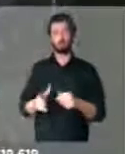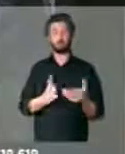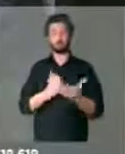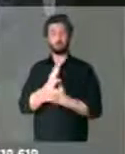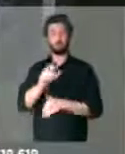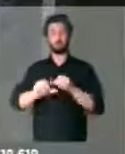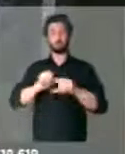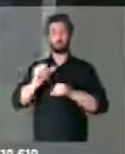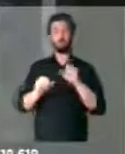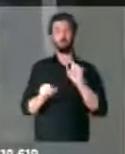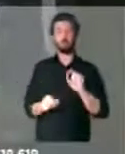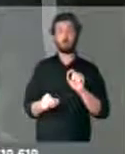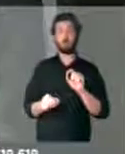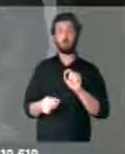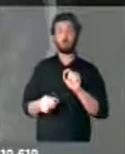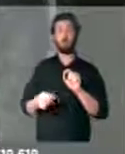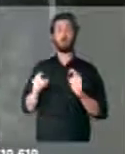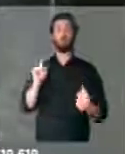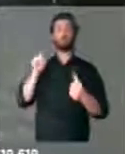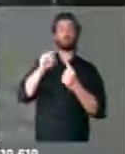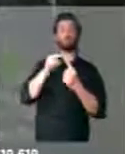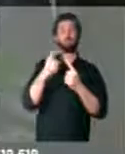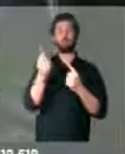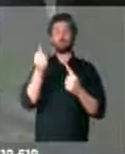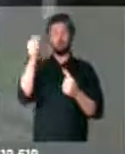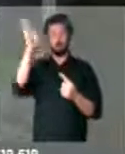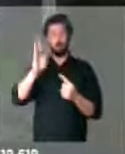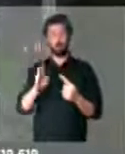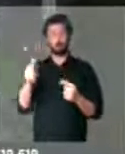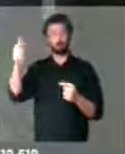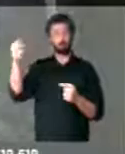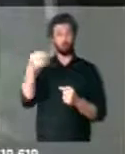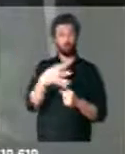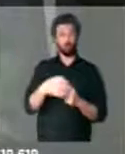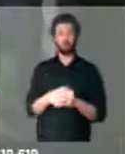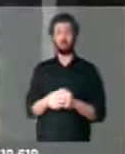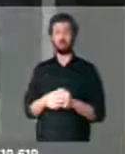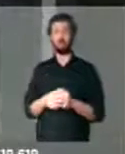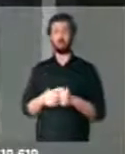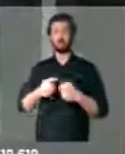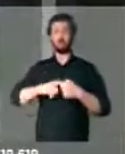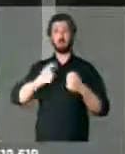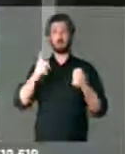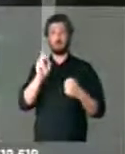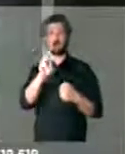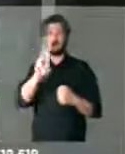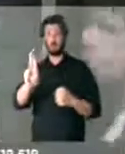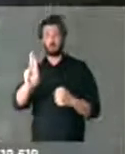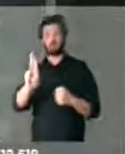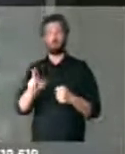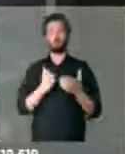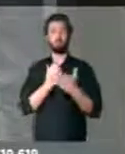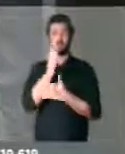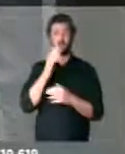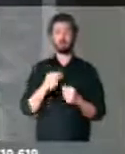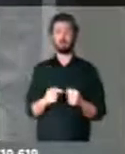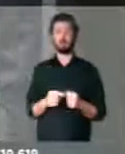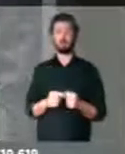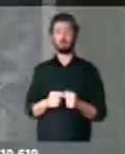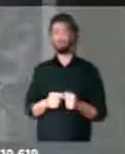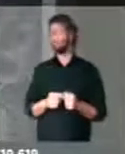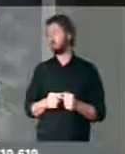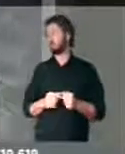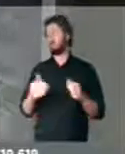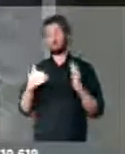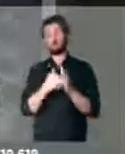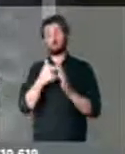Aprovamos a alteração da nova meta fiscal. Aprovamos a prorrogação da desvinculação das receitas da União ADRU